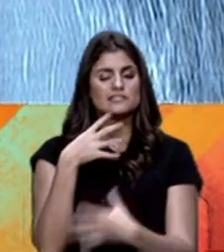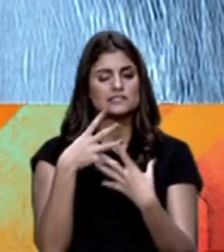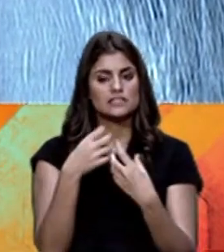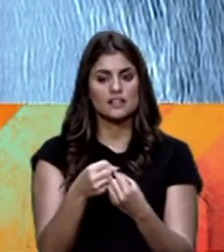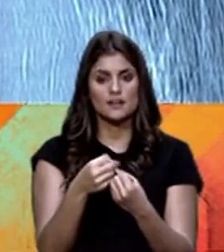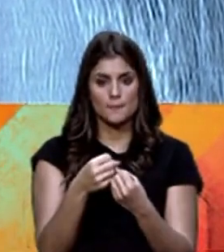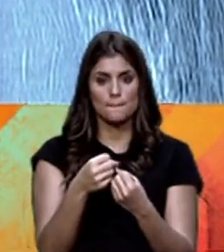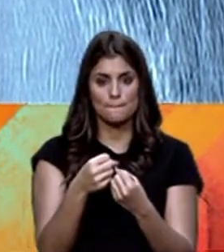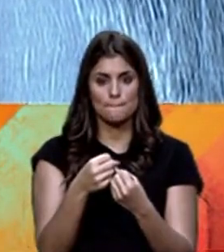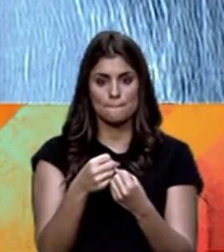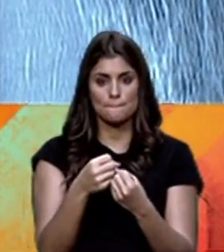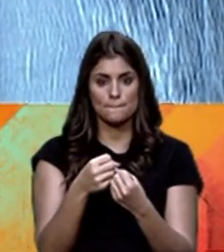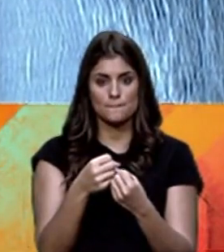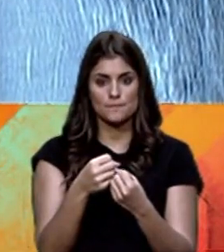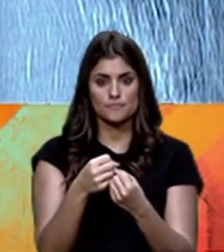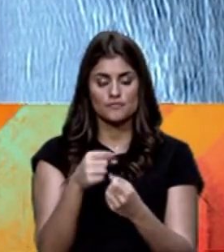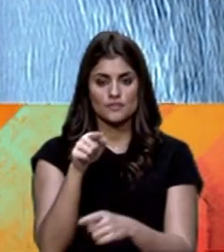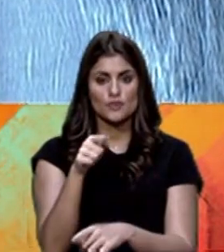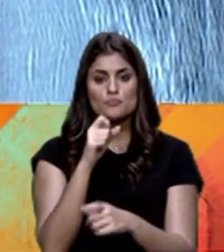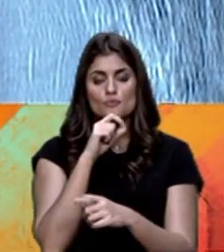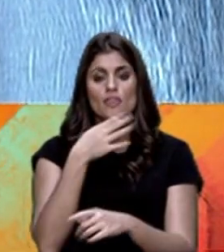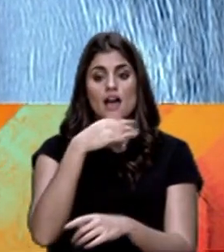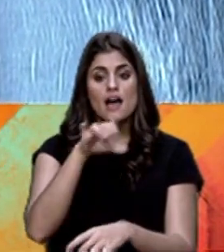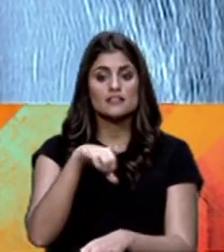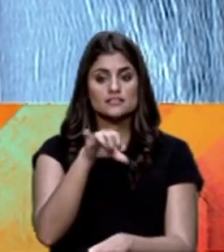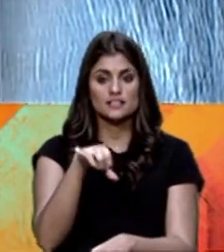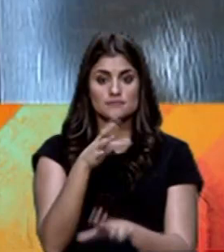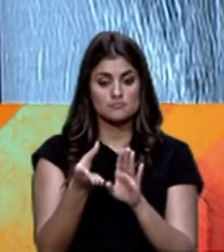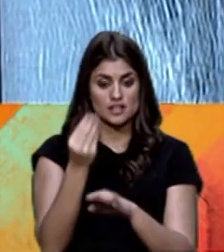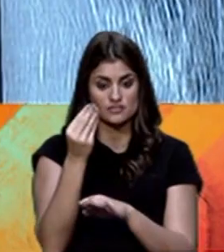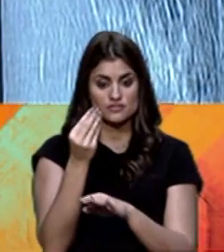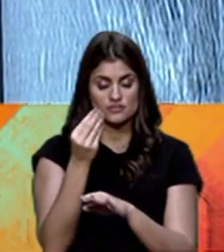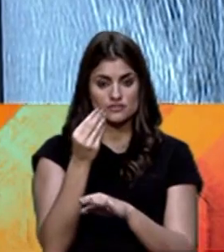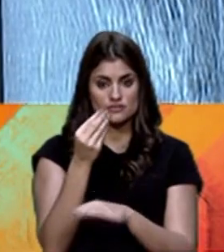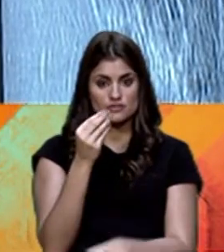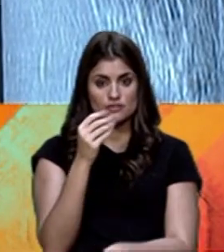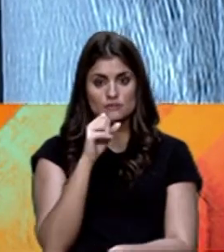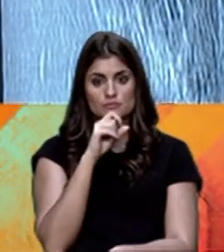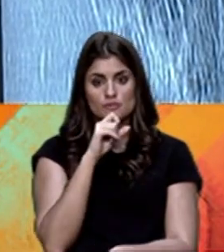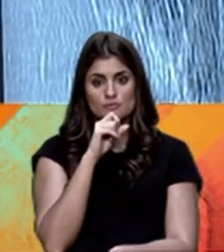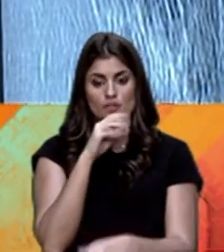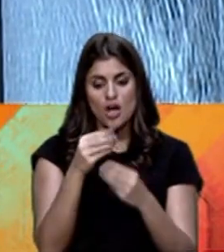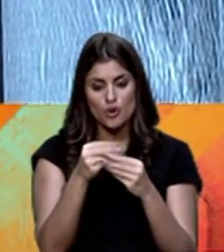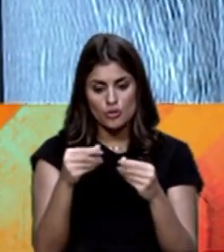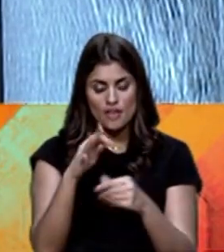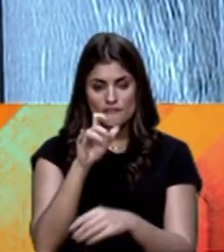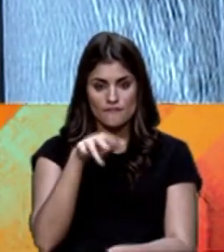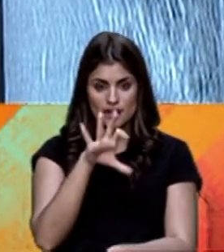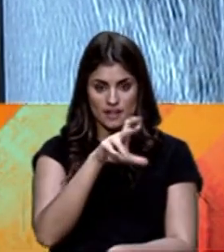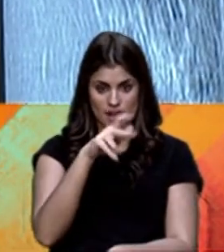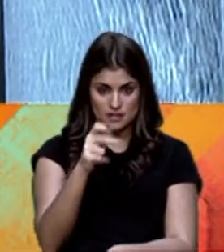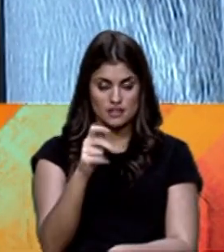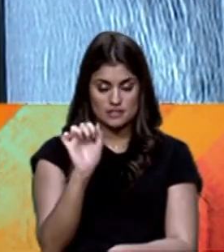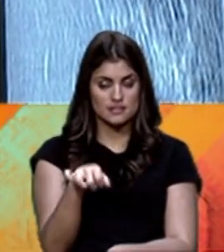e, portanto, podemos pôr um bocadinho mais de azeite. Se bem que ela vai levar a gordura da farinheira.